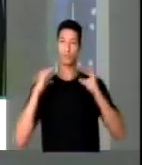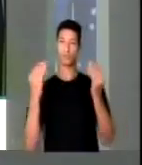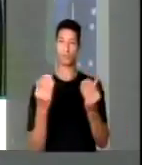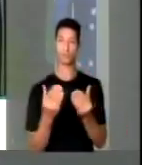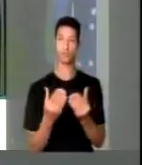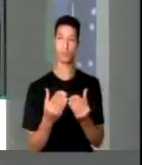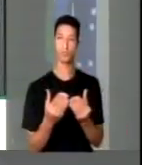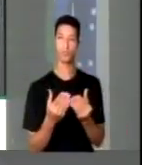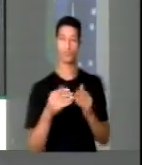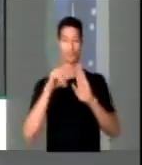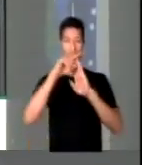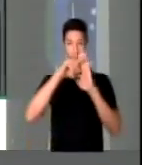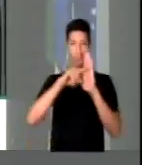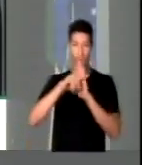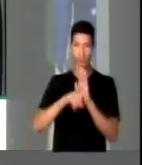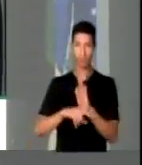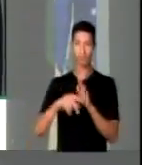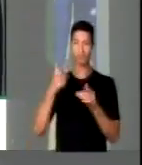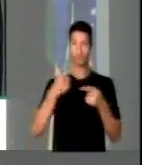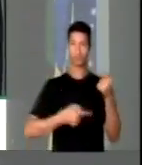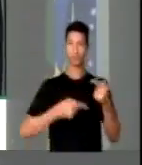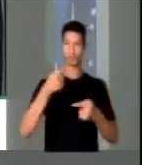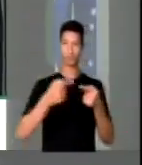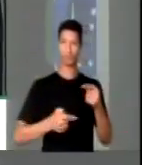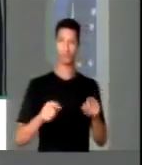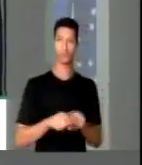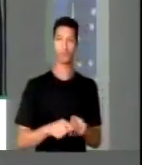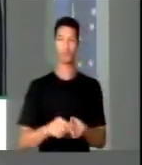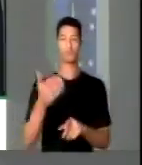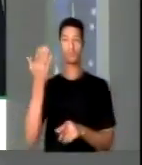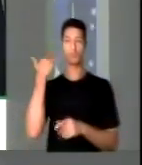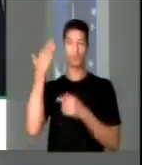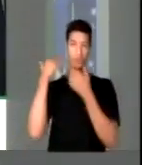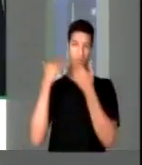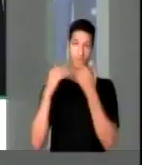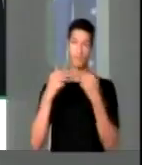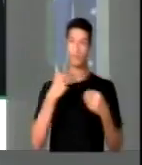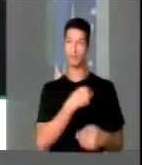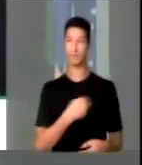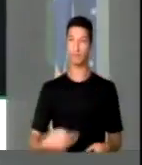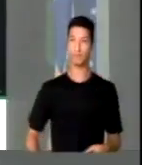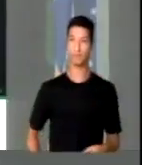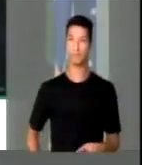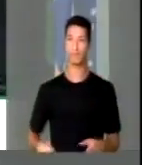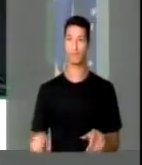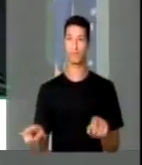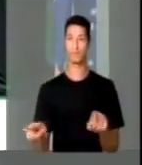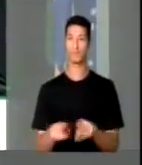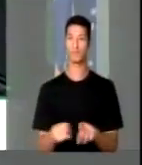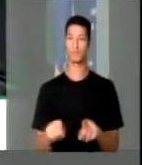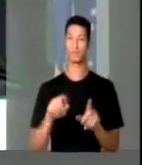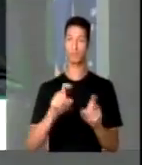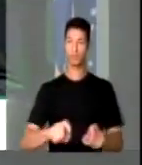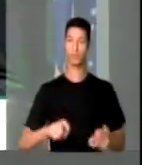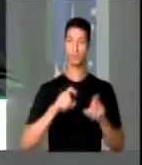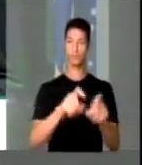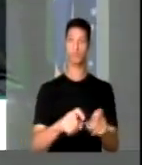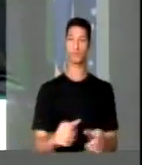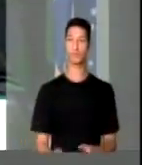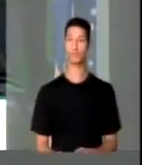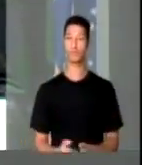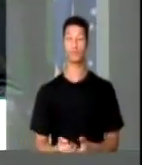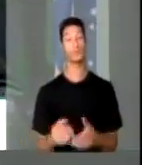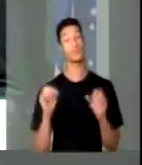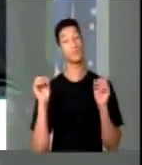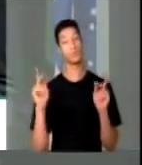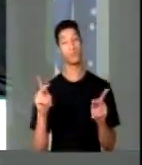Conferência Consultiva de Política e, no passado, foi ministro da Agricultura.